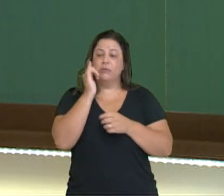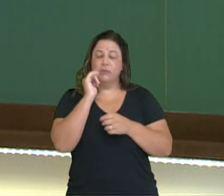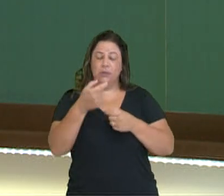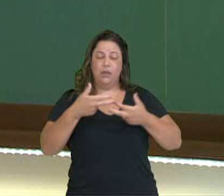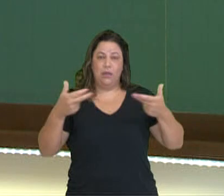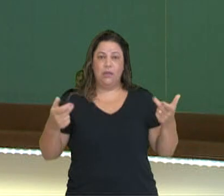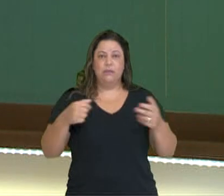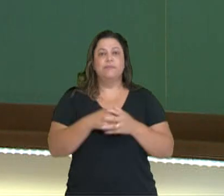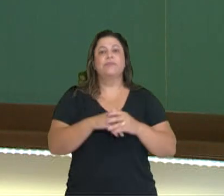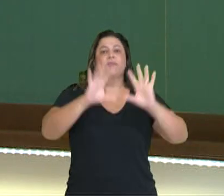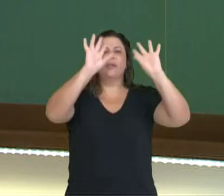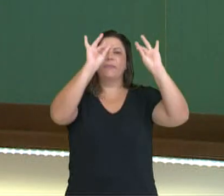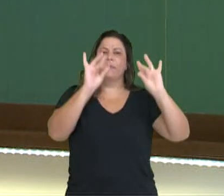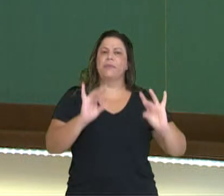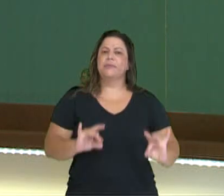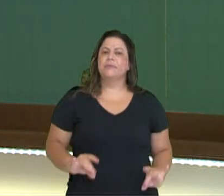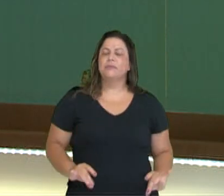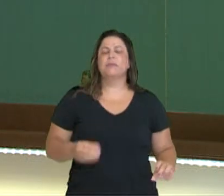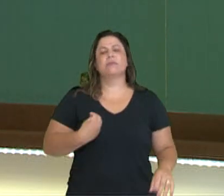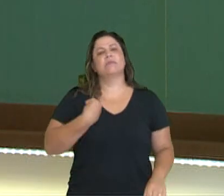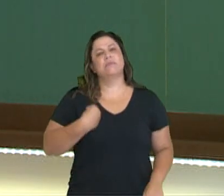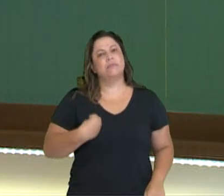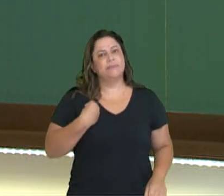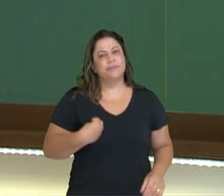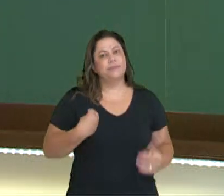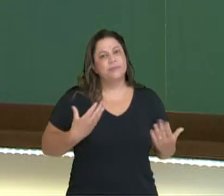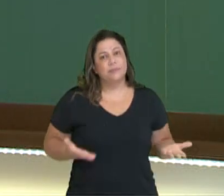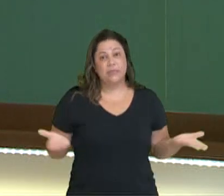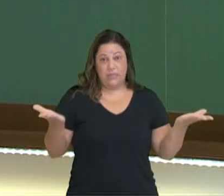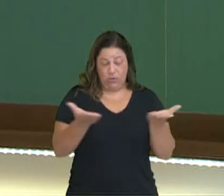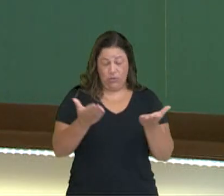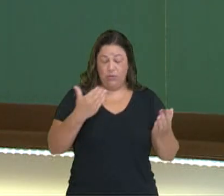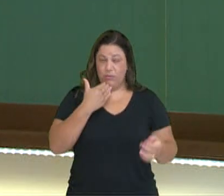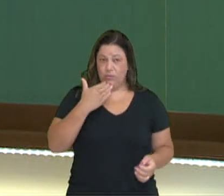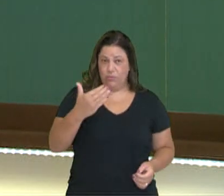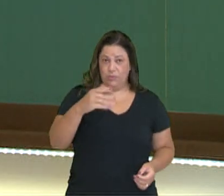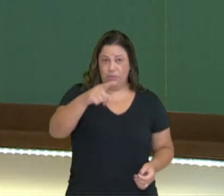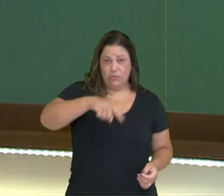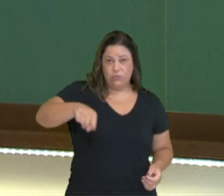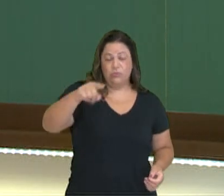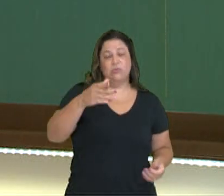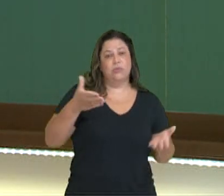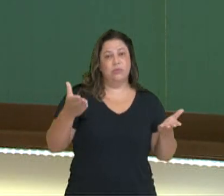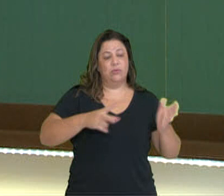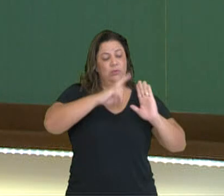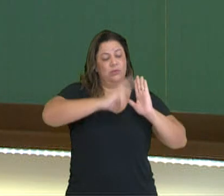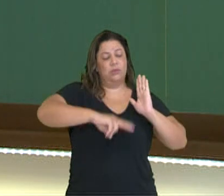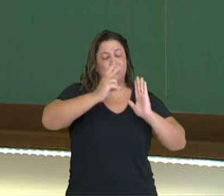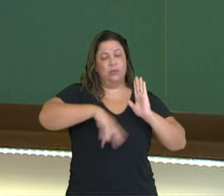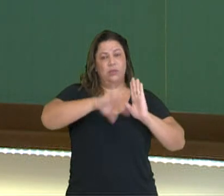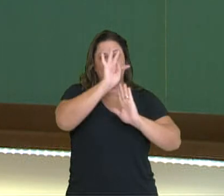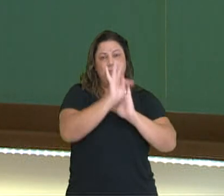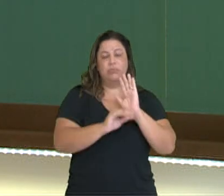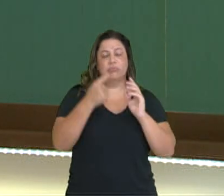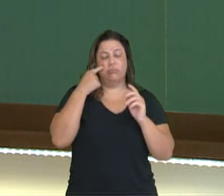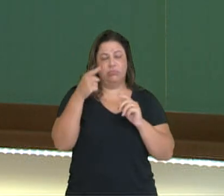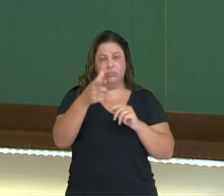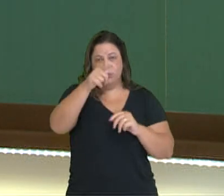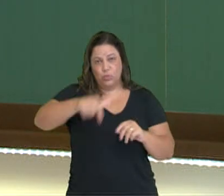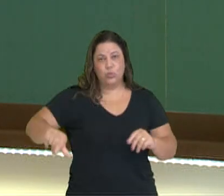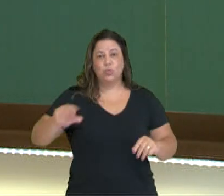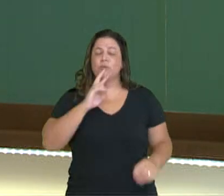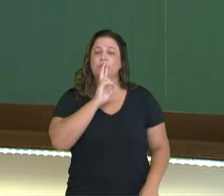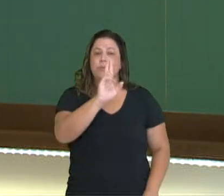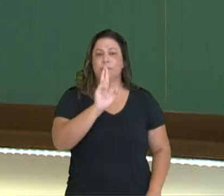muito vívidas, né? Muito presentes. Então agora eu peço que você releia esse trechinho aqui para você